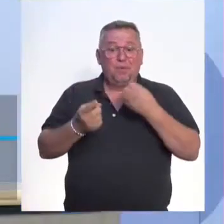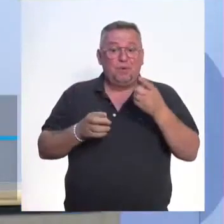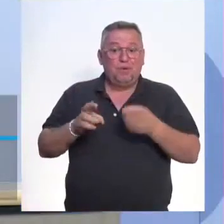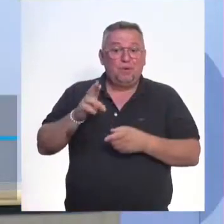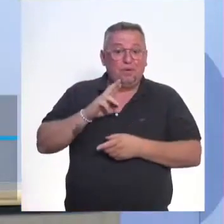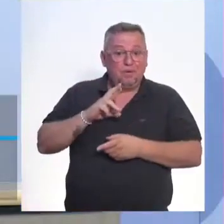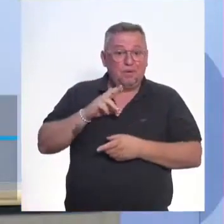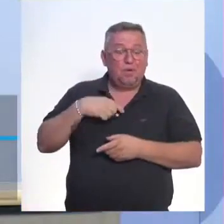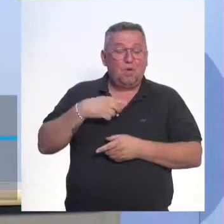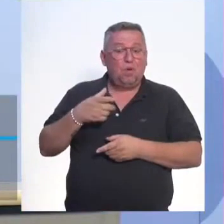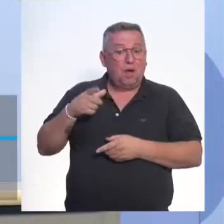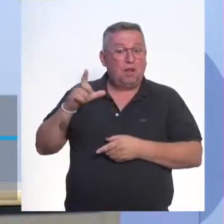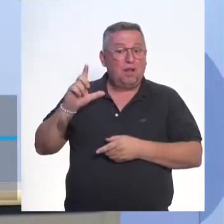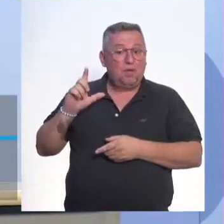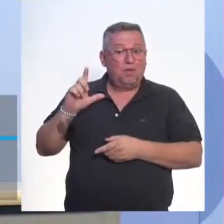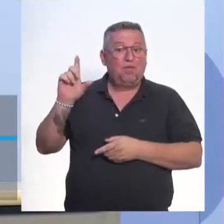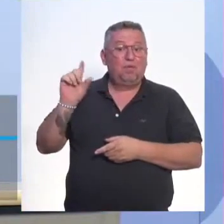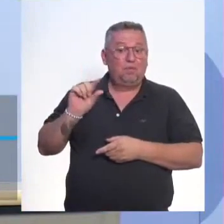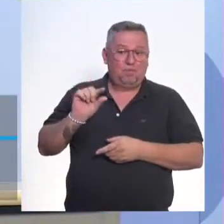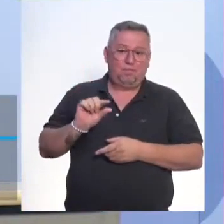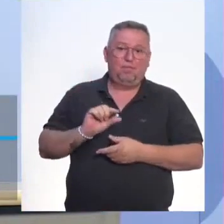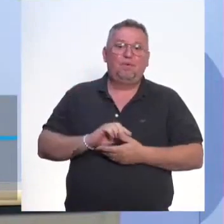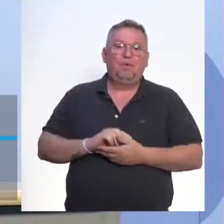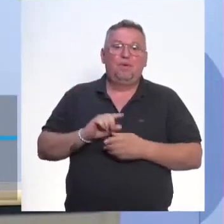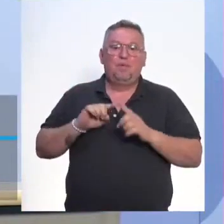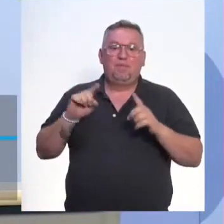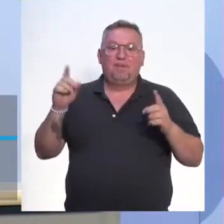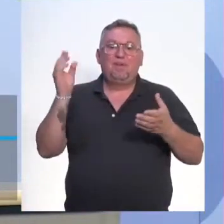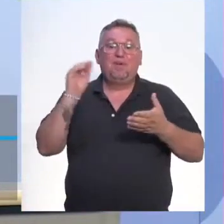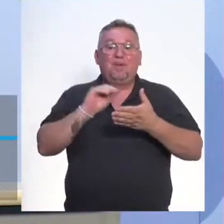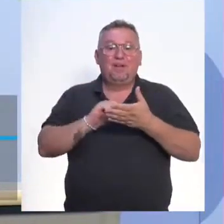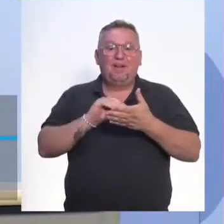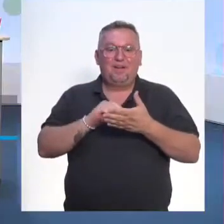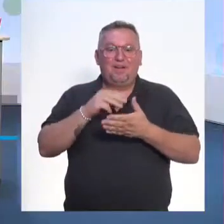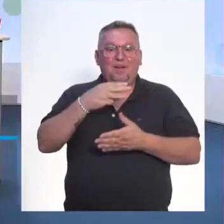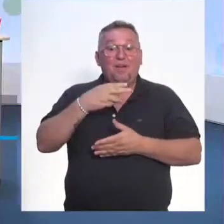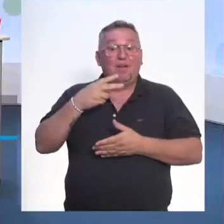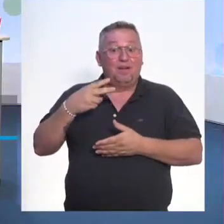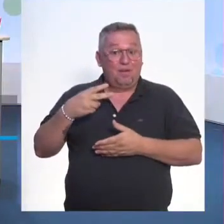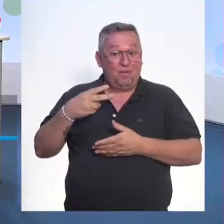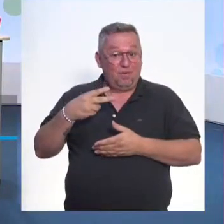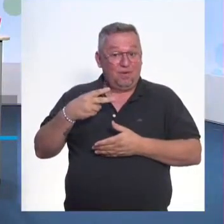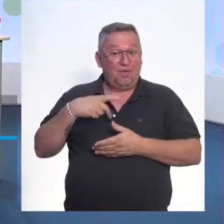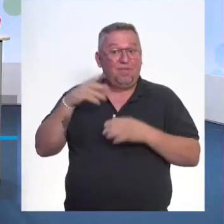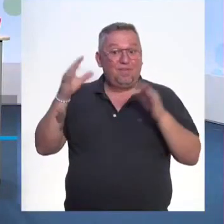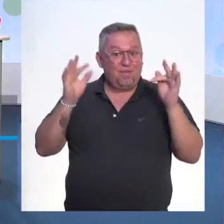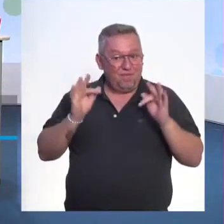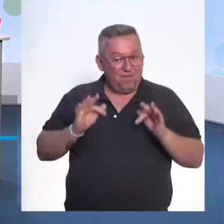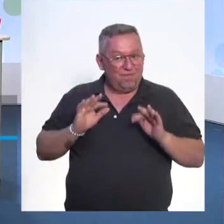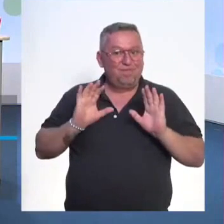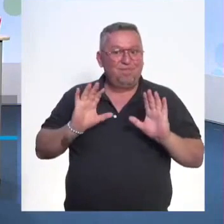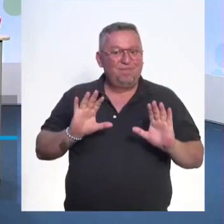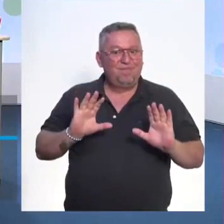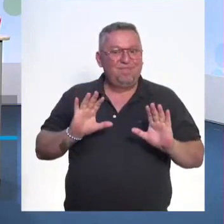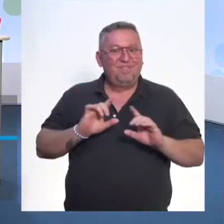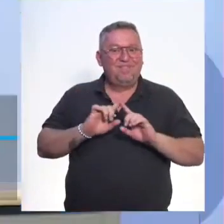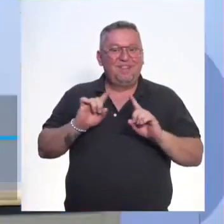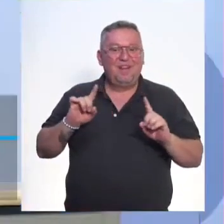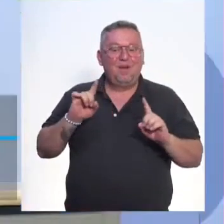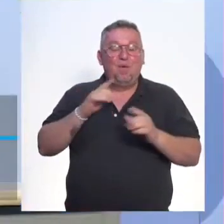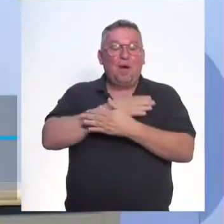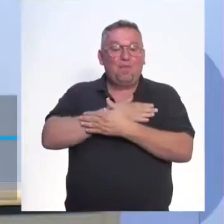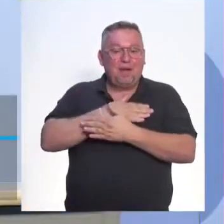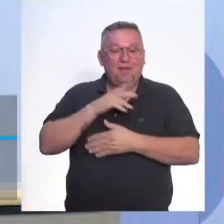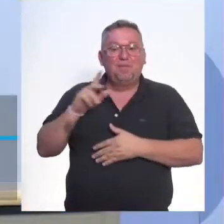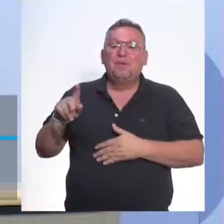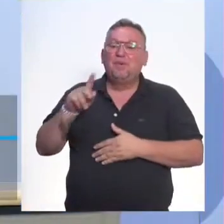tantas respostas como o anterior, diminuiu um pouquinho. Mas eles colocaram que deu 32. Então, fiquei feliz com isso, tá? Então, vou mandar um abraço aí para